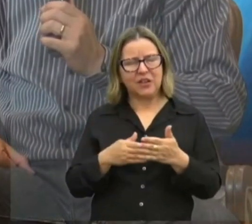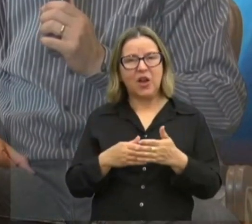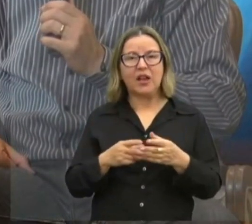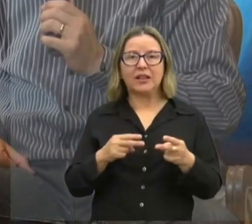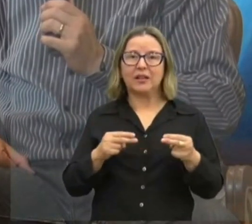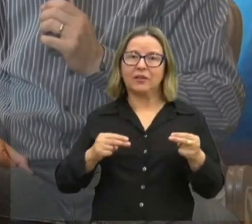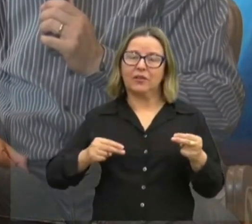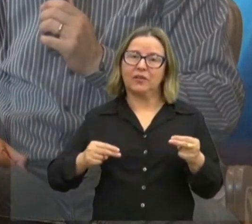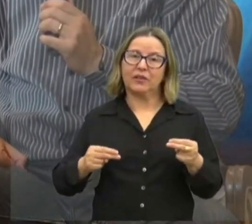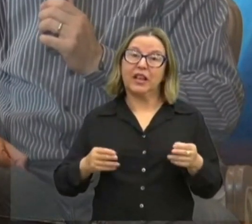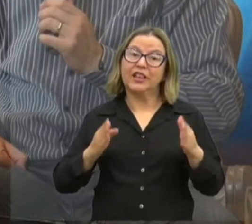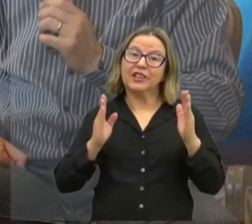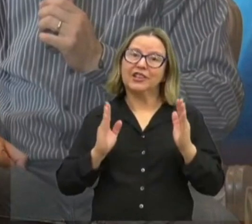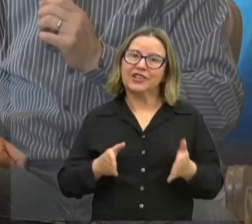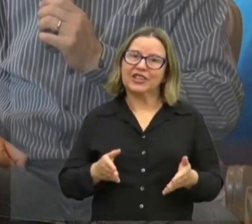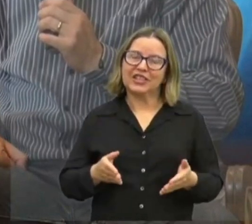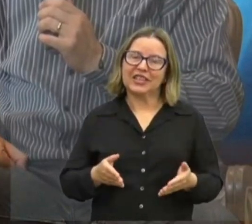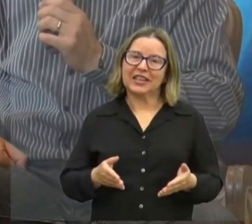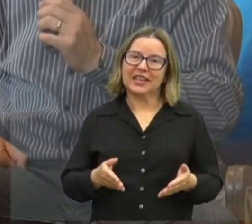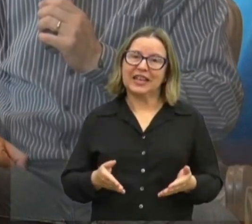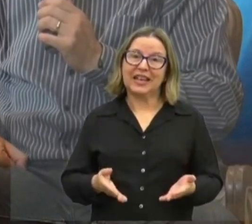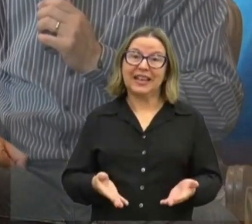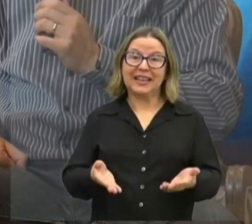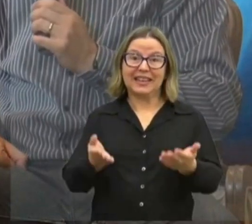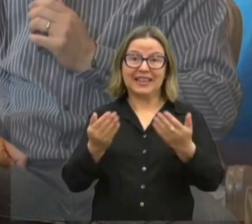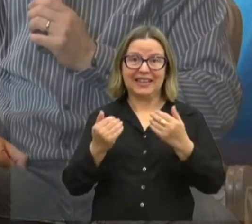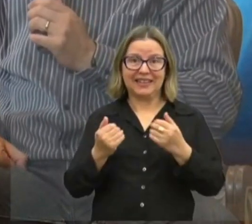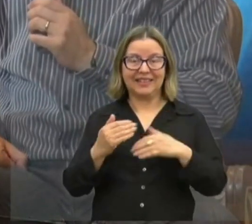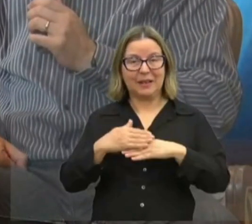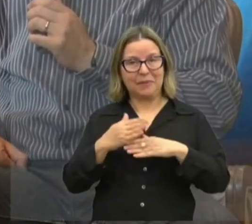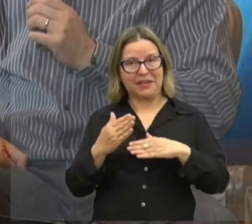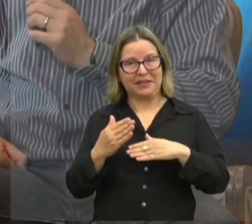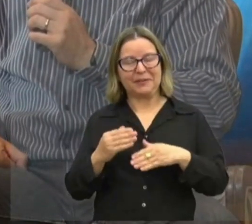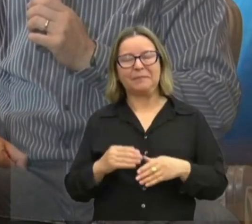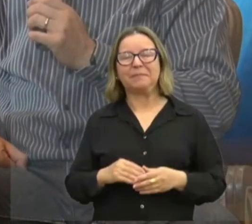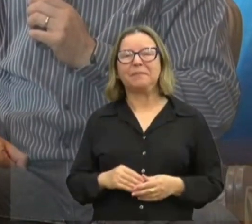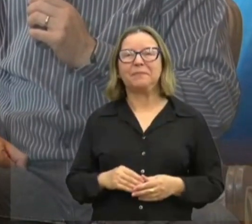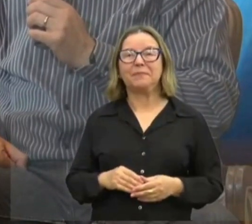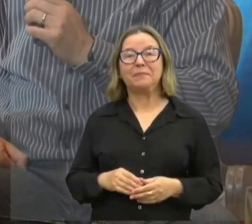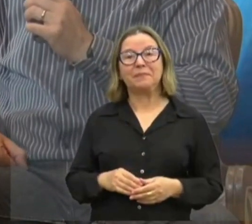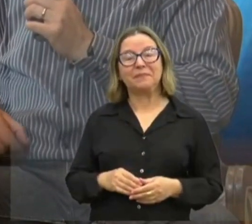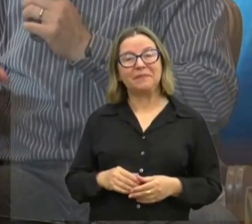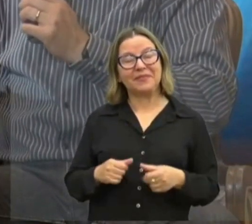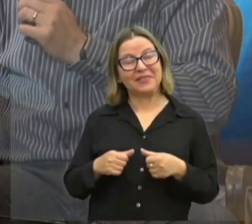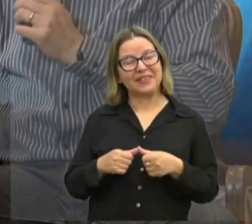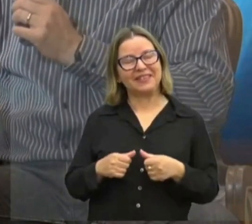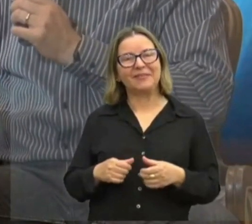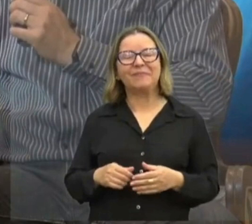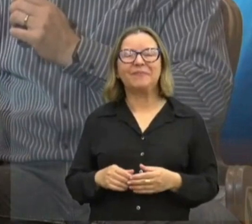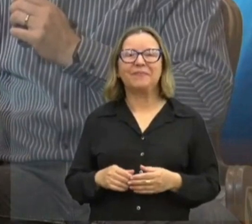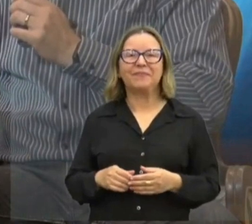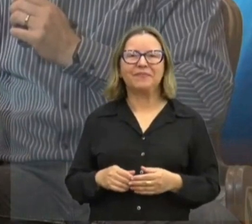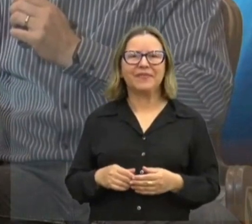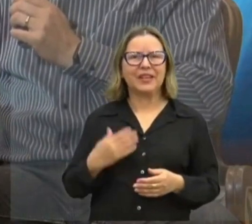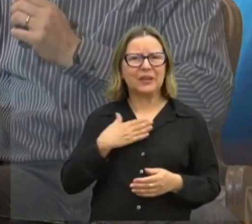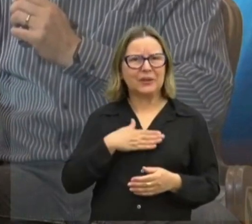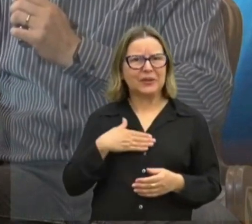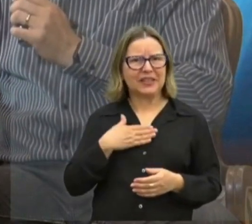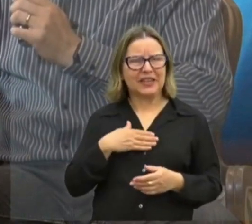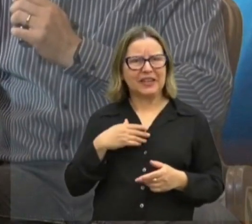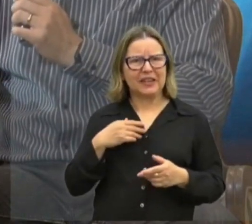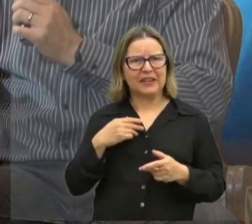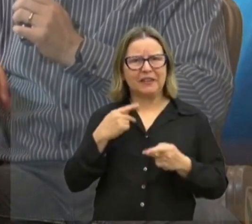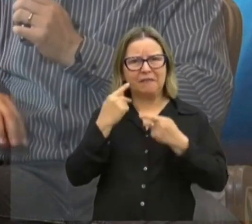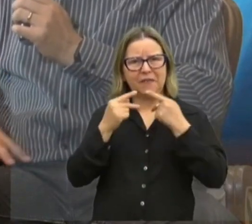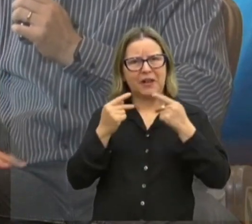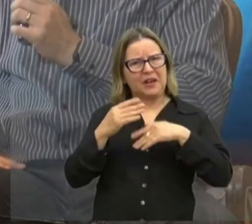já nos foram acrescentadas. Amém. É isso. Joia, meu irmão. Você gostaria de falar mais uma coisinha que você